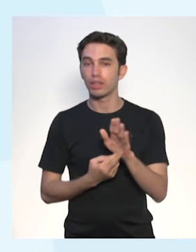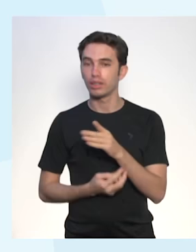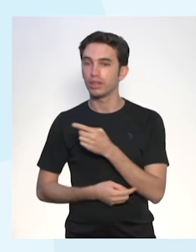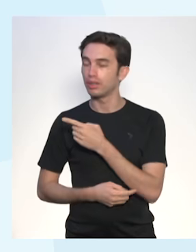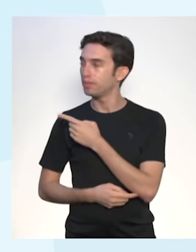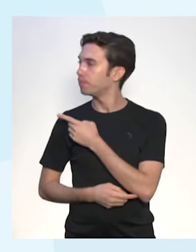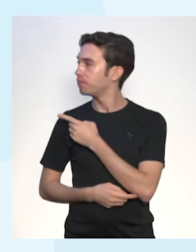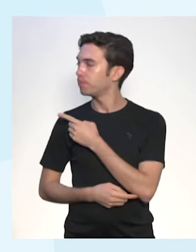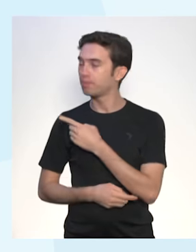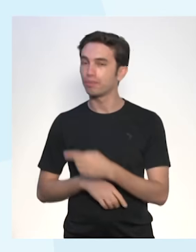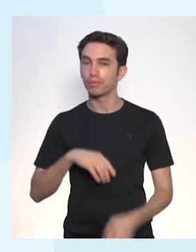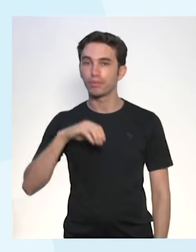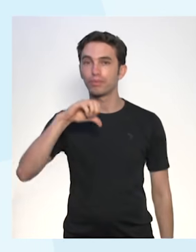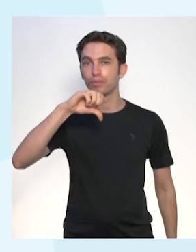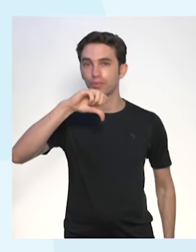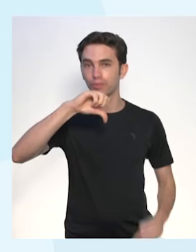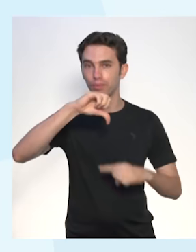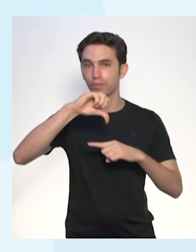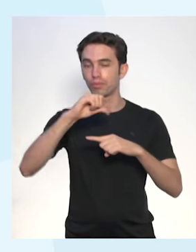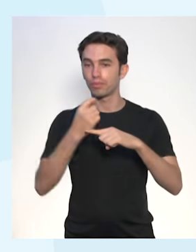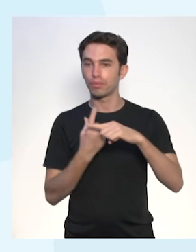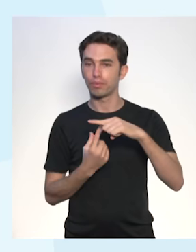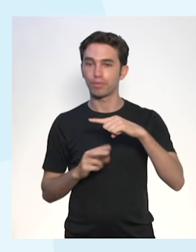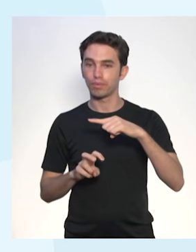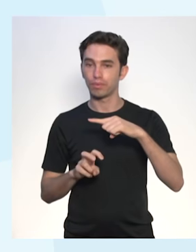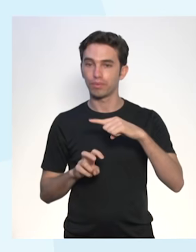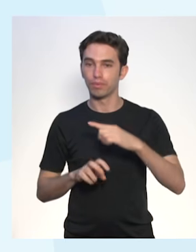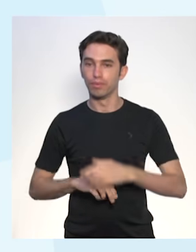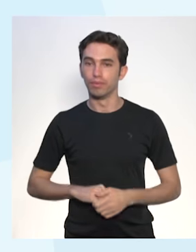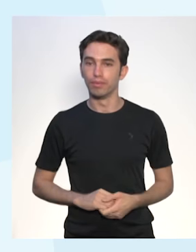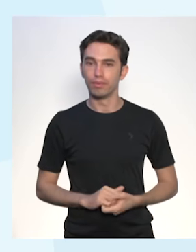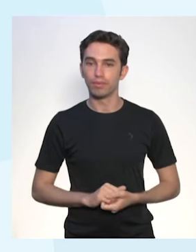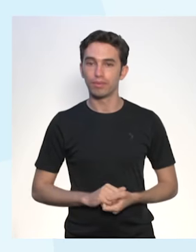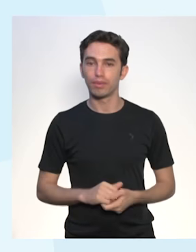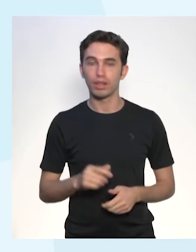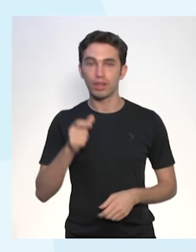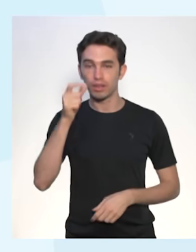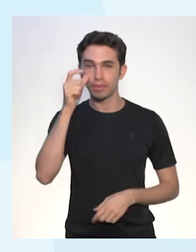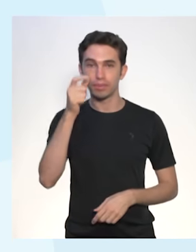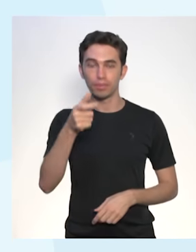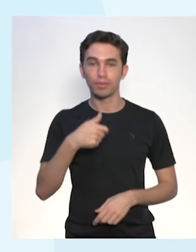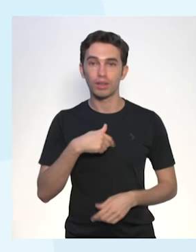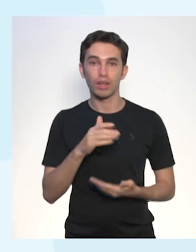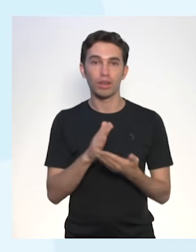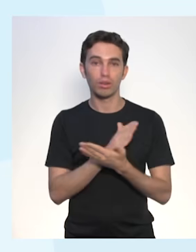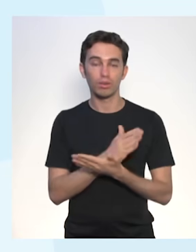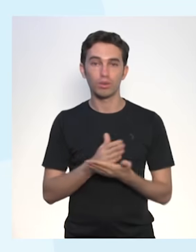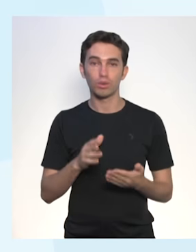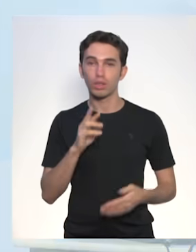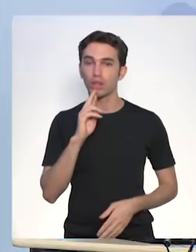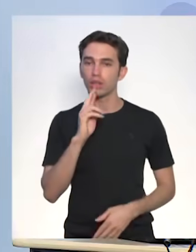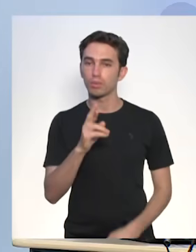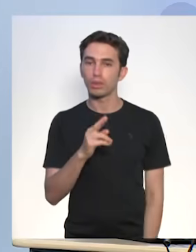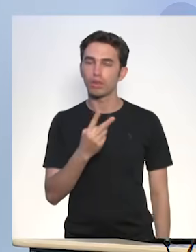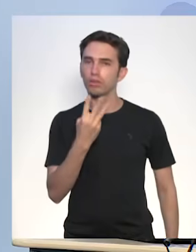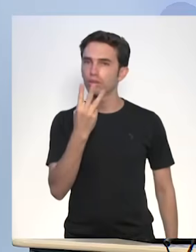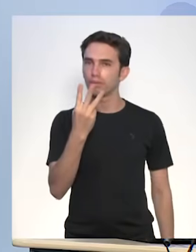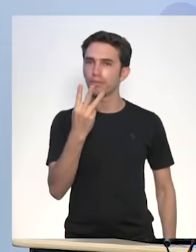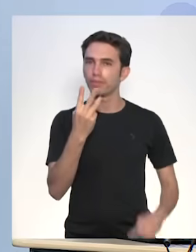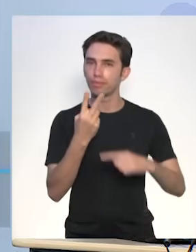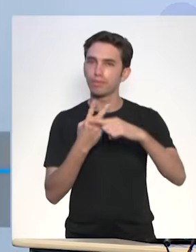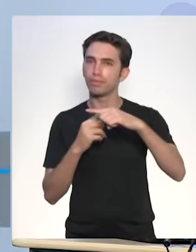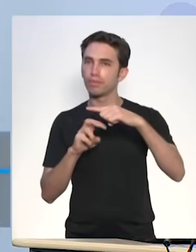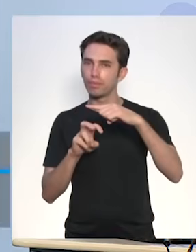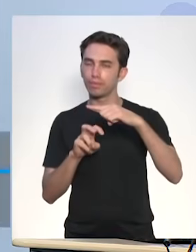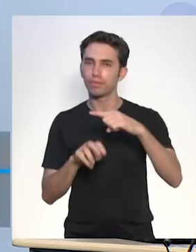9, 15 avos. E uma coisa que é bastante interessante, né, Osmar? Que teve algumas pessoas que responderam aí 3 quintos também,